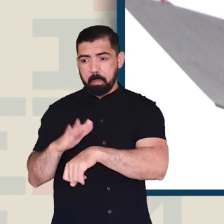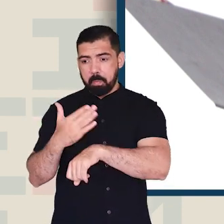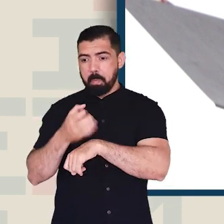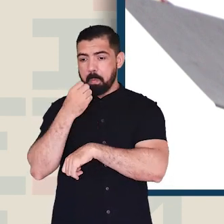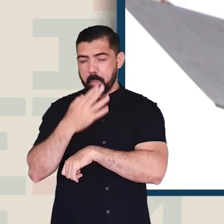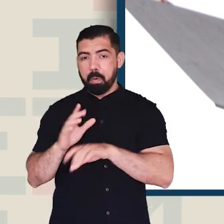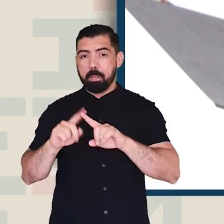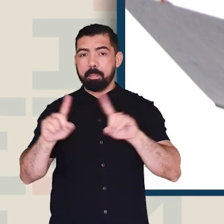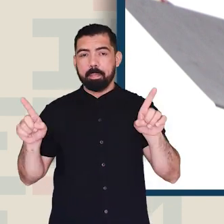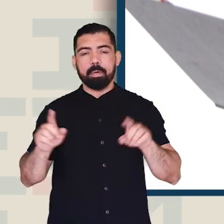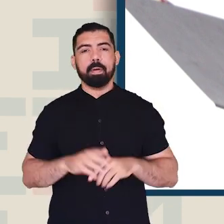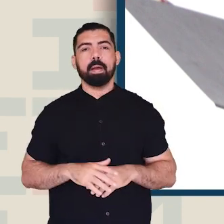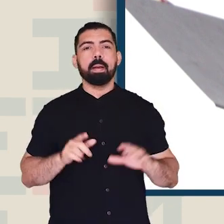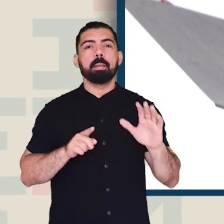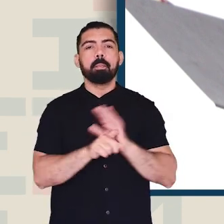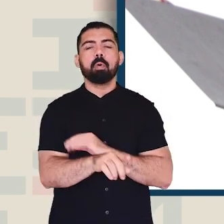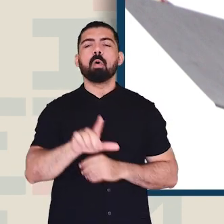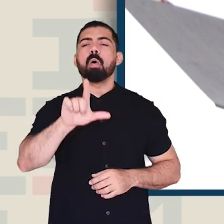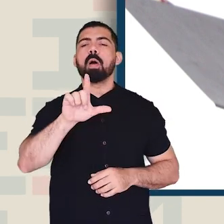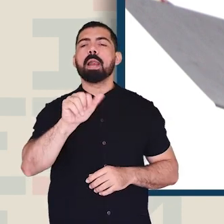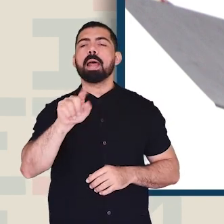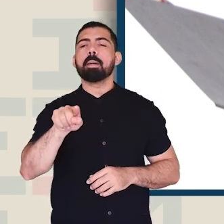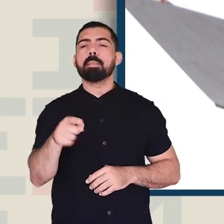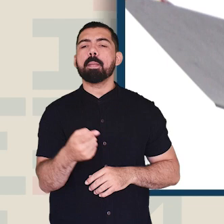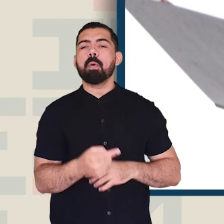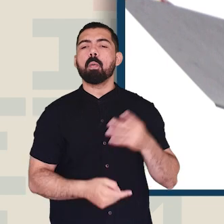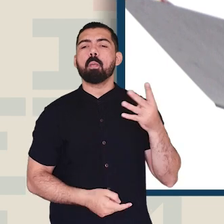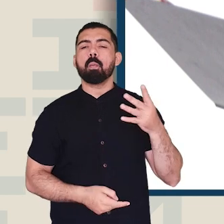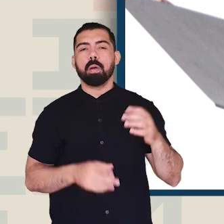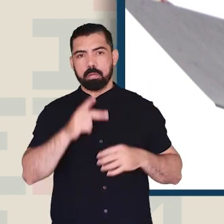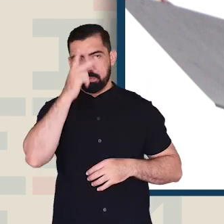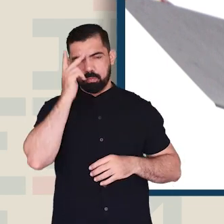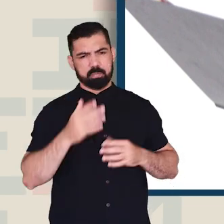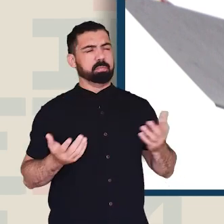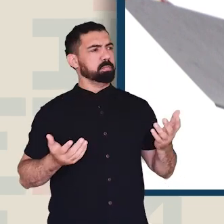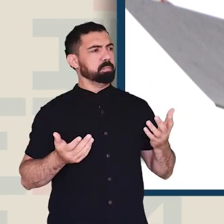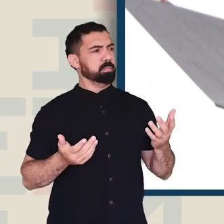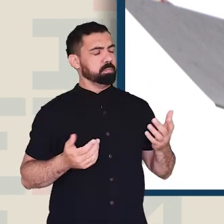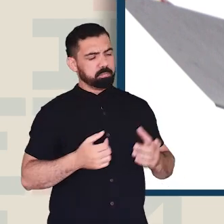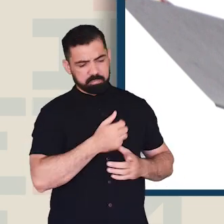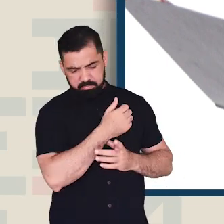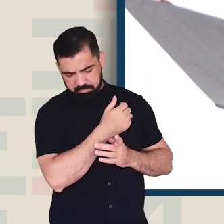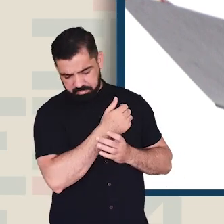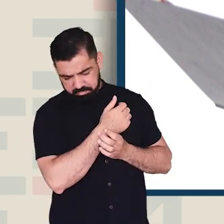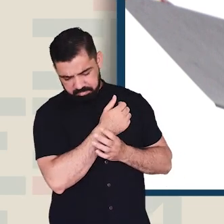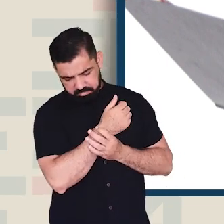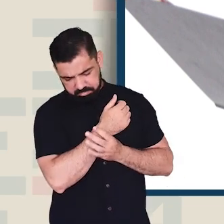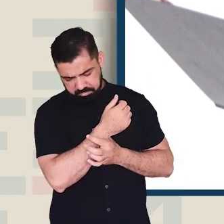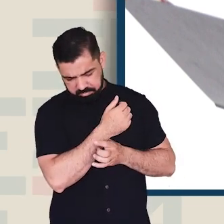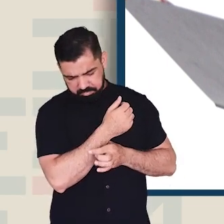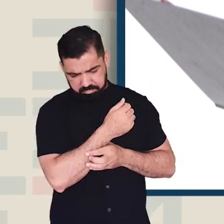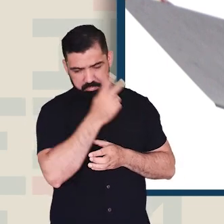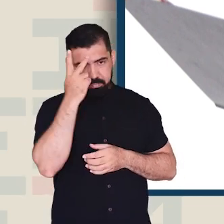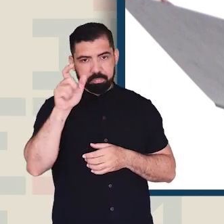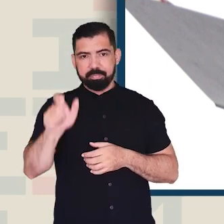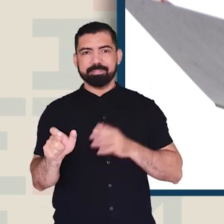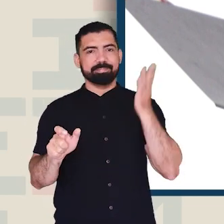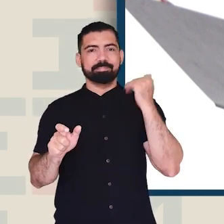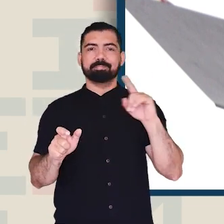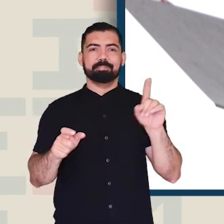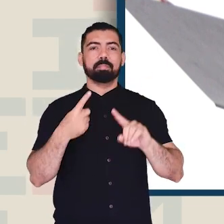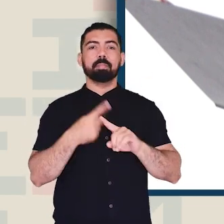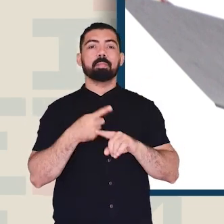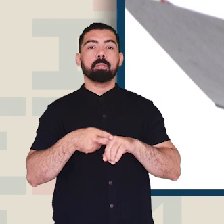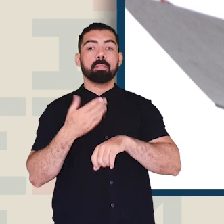execução, mas o cara, faz um Lá bemol aí na quarta corda, né? O cara não vai saber fazer, entendeu? Porque a prática